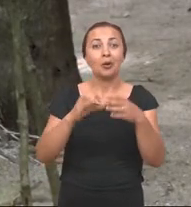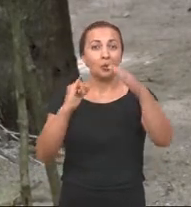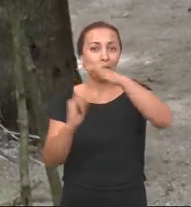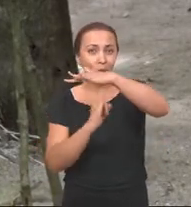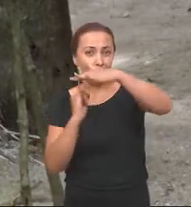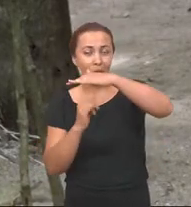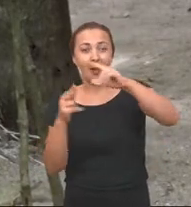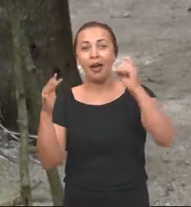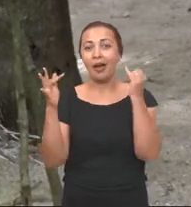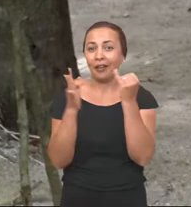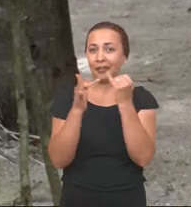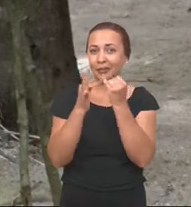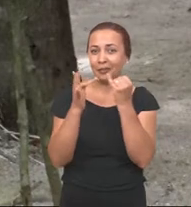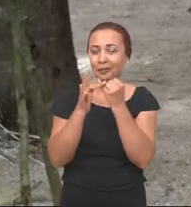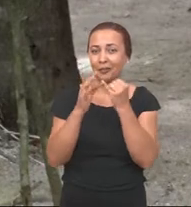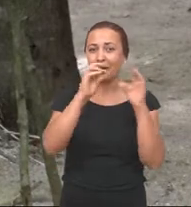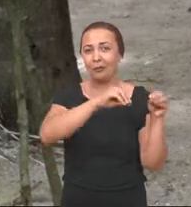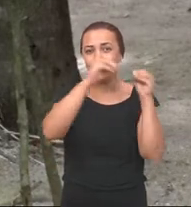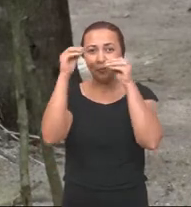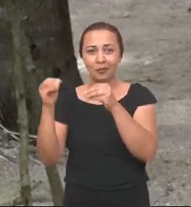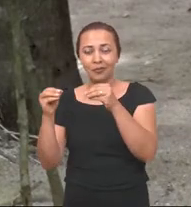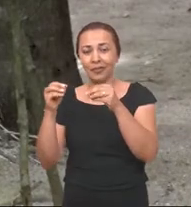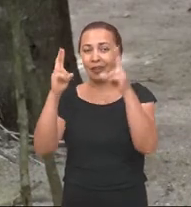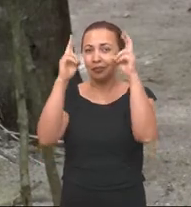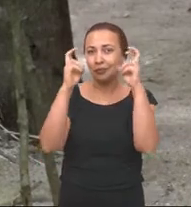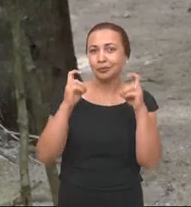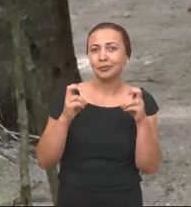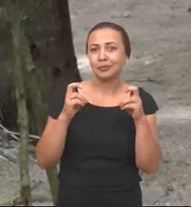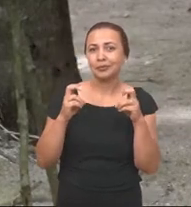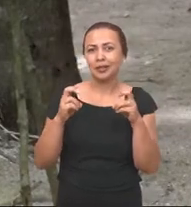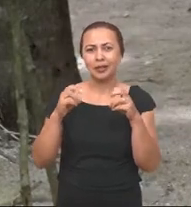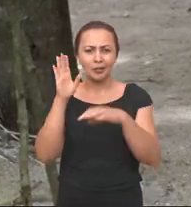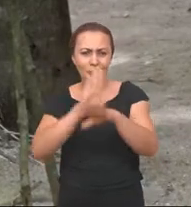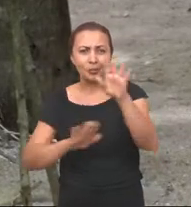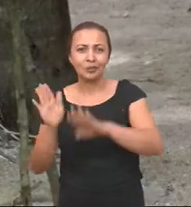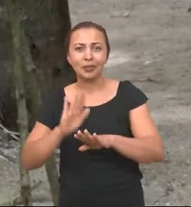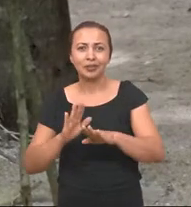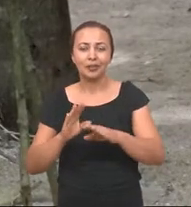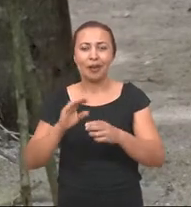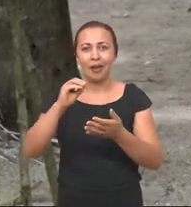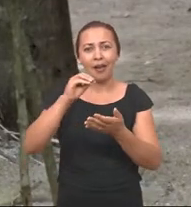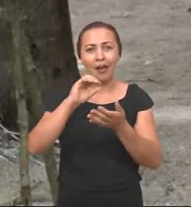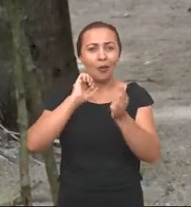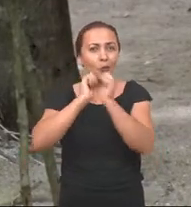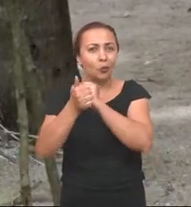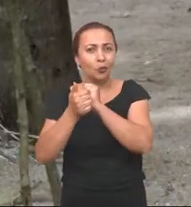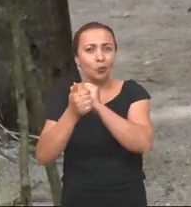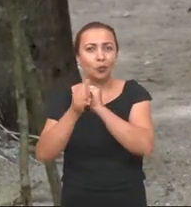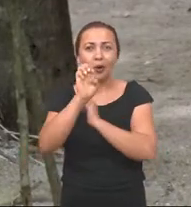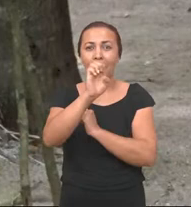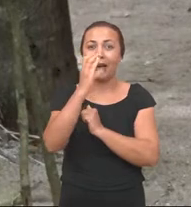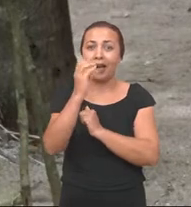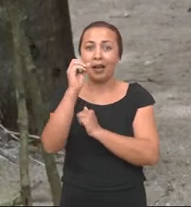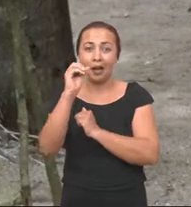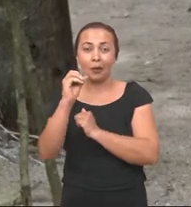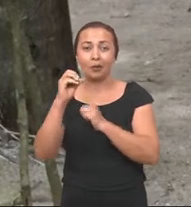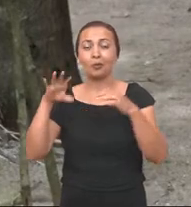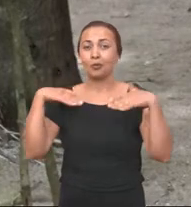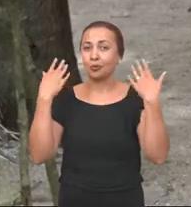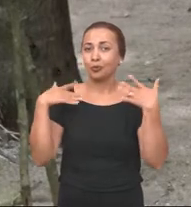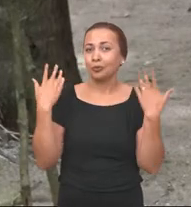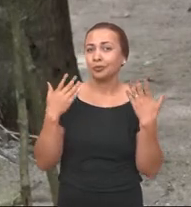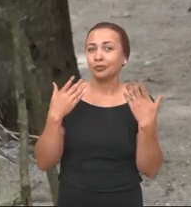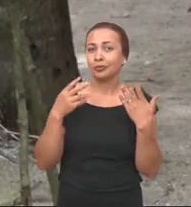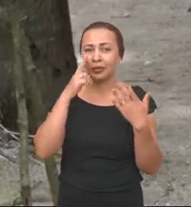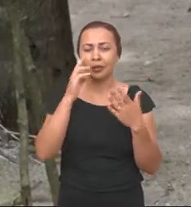Bahia foi transformar conceitos de preservação e de conscientização em um joguinho, o Ecodivertidos, que tem como pano